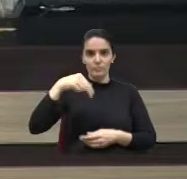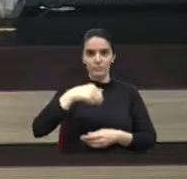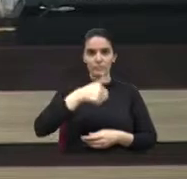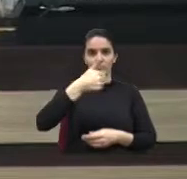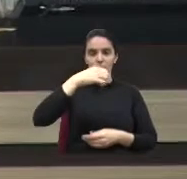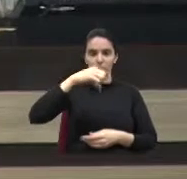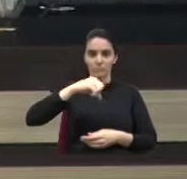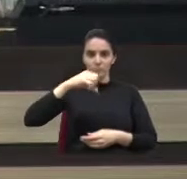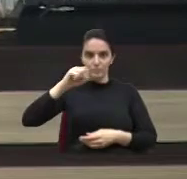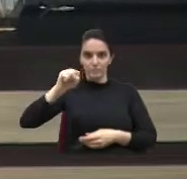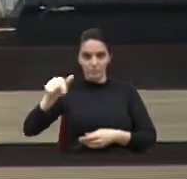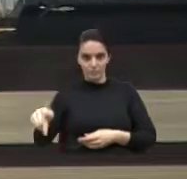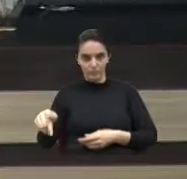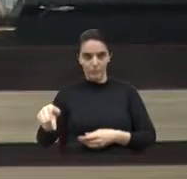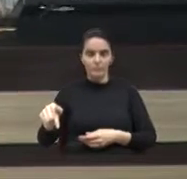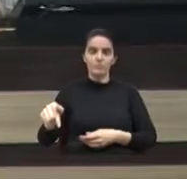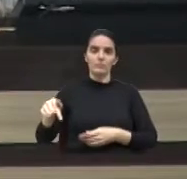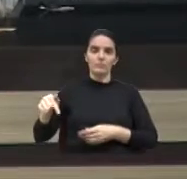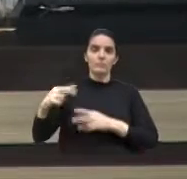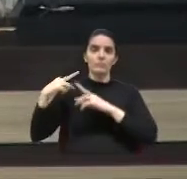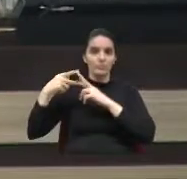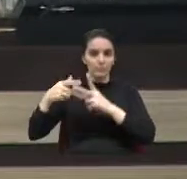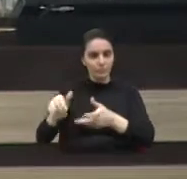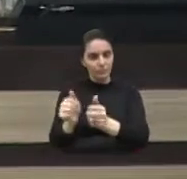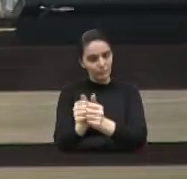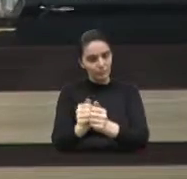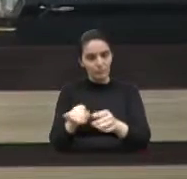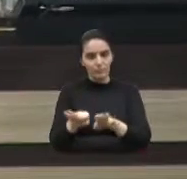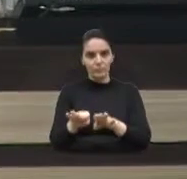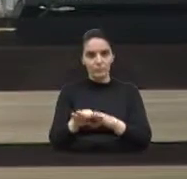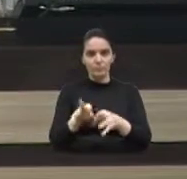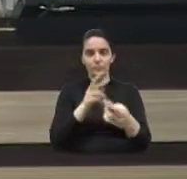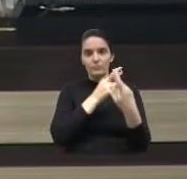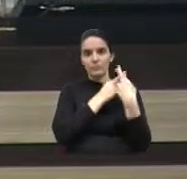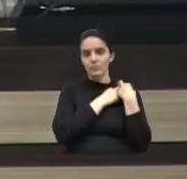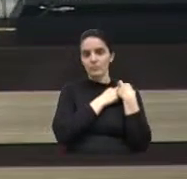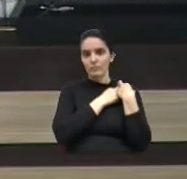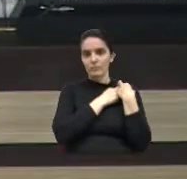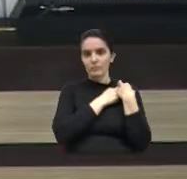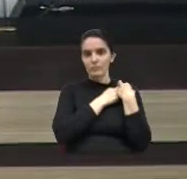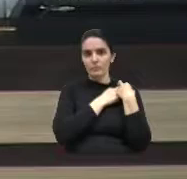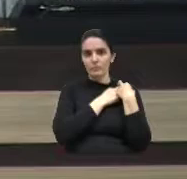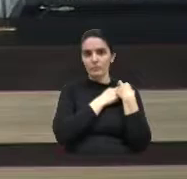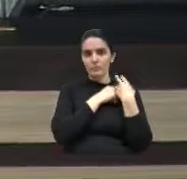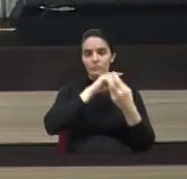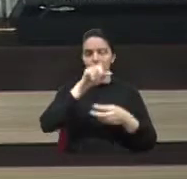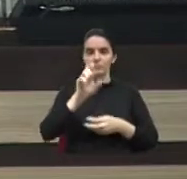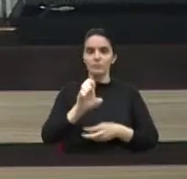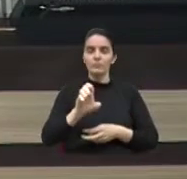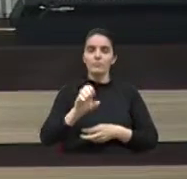1987, e suas alterações, e dá outras providências. Vereador José Roberto